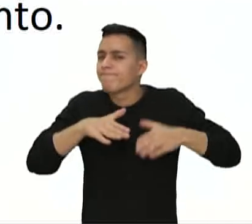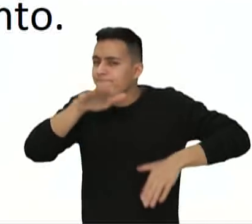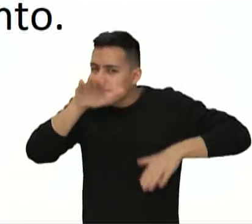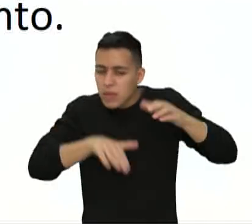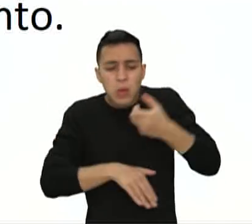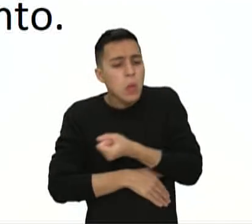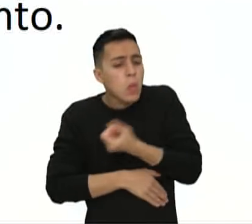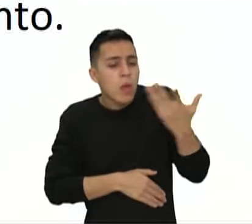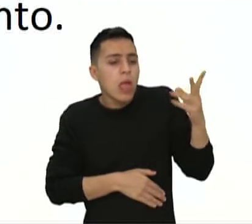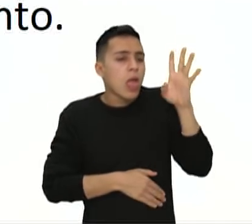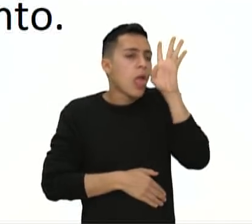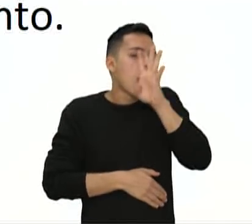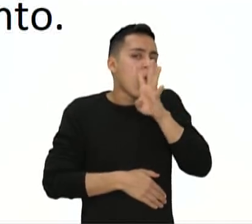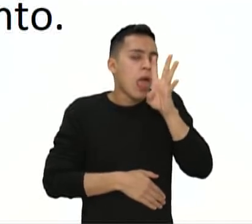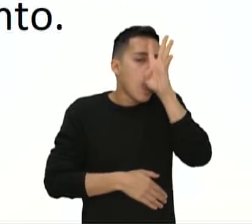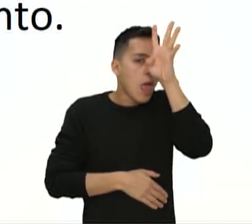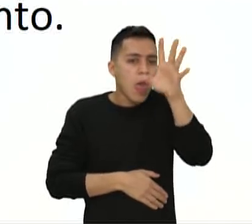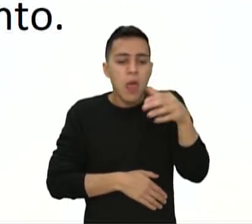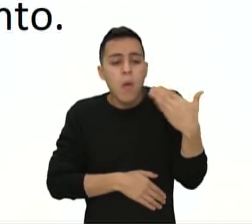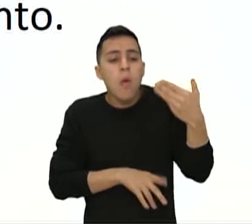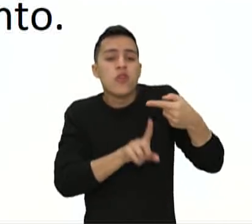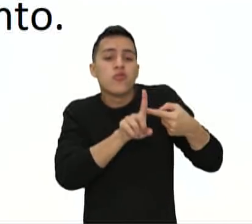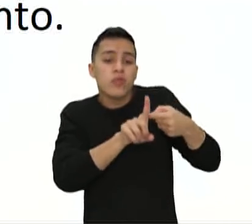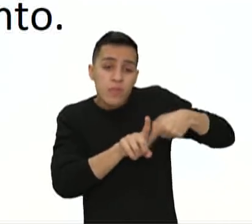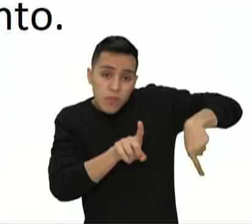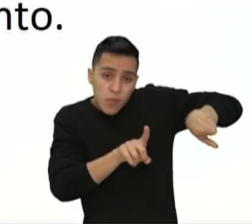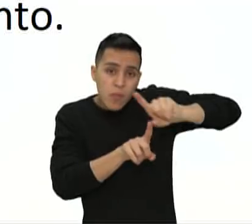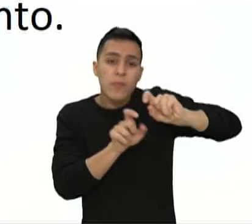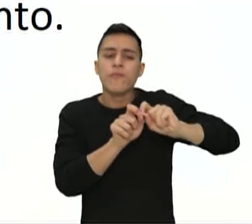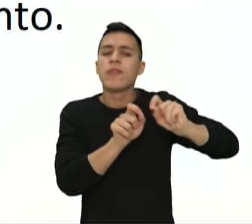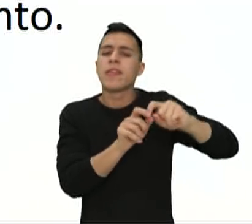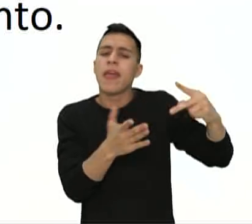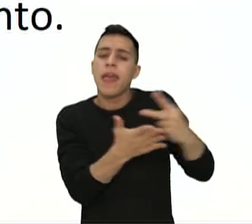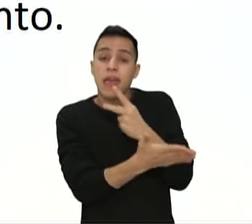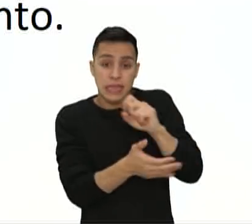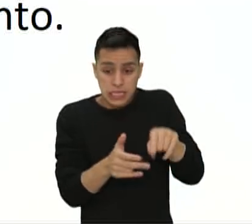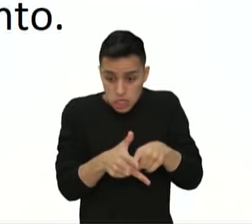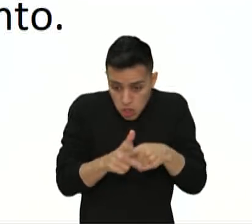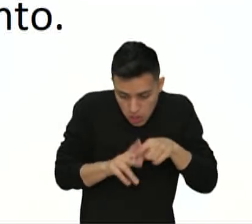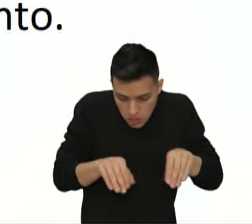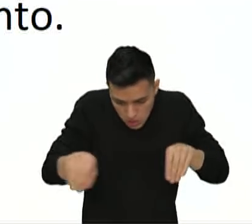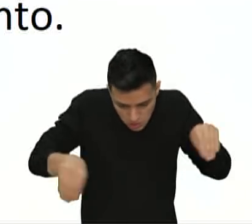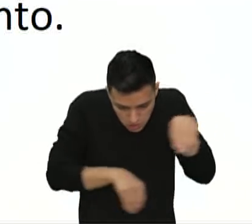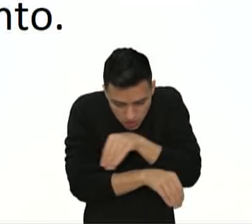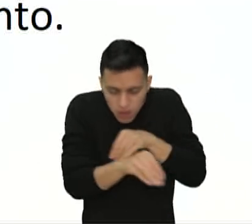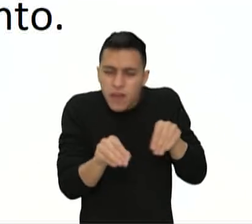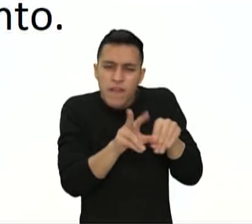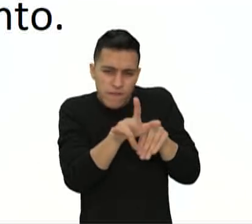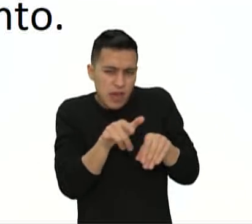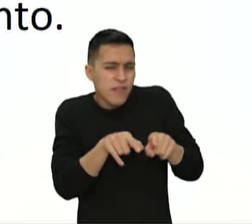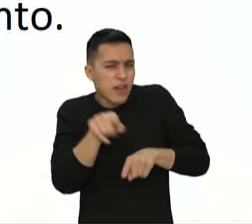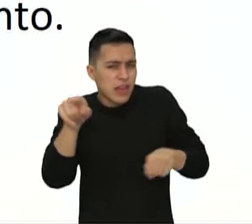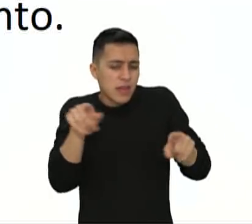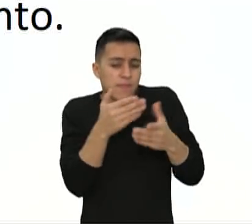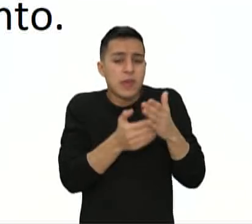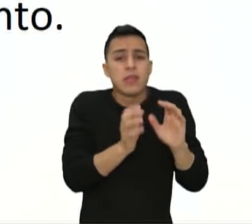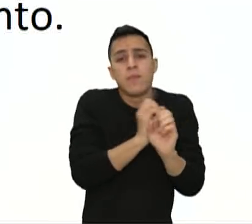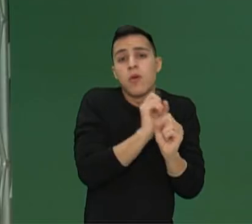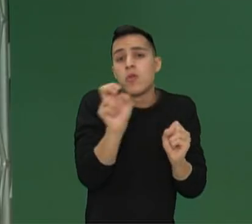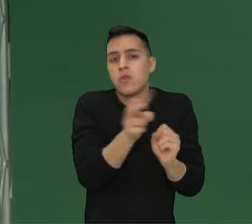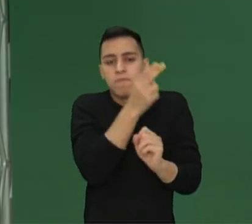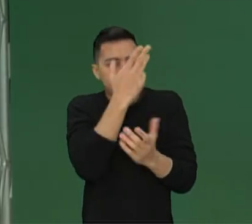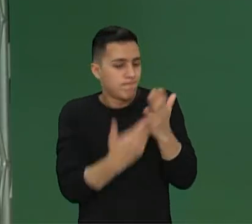de quantas foram, qual o tipo da jogada errada, se você corrigiu ou não corrigiu, mas ela vai variar de perda de ponto ou